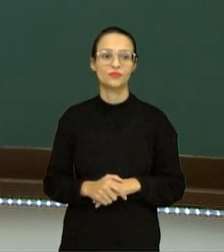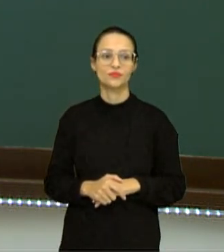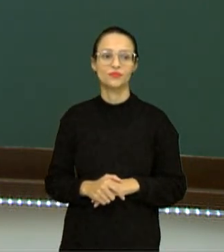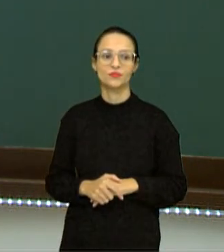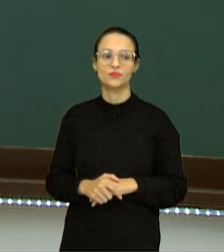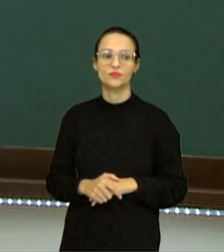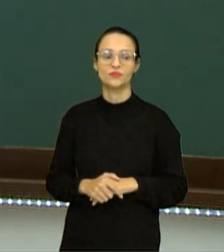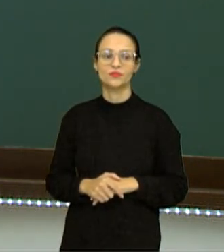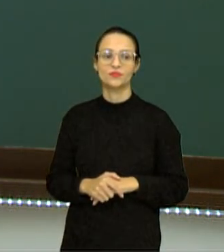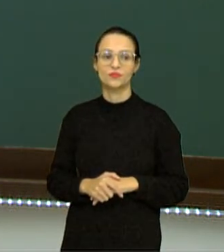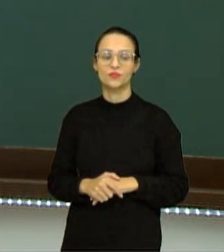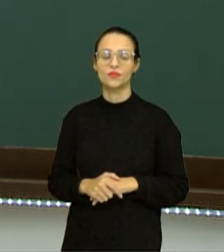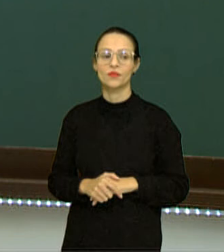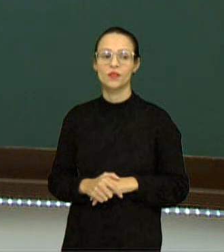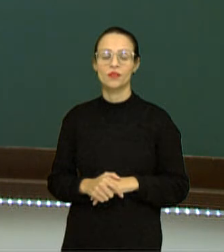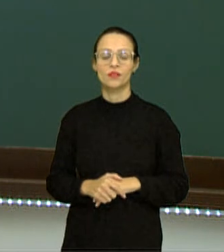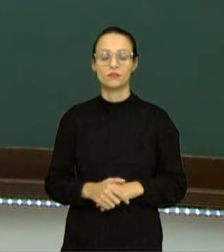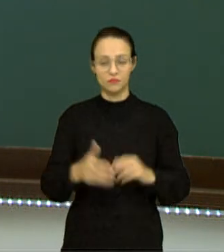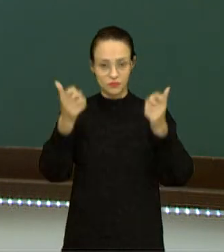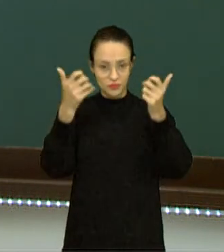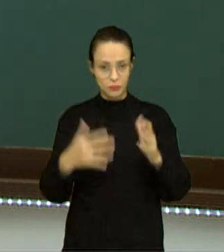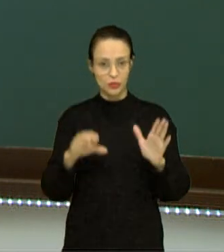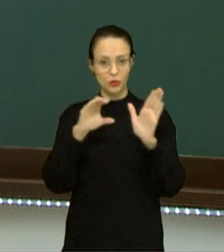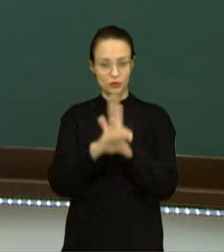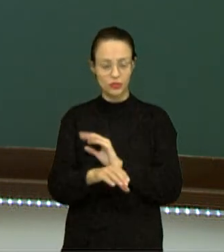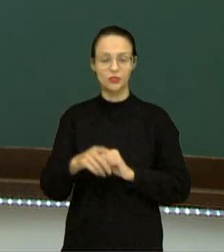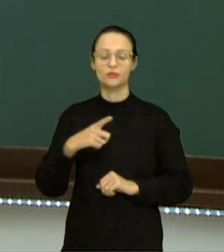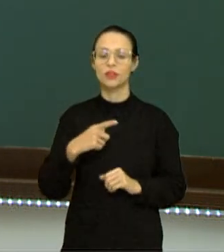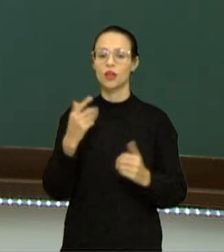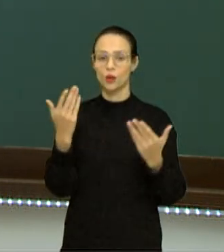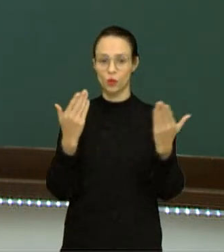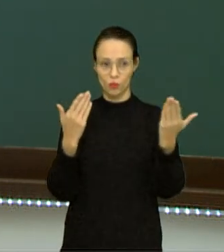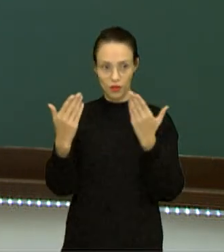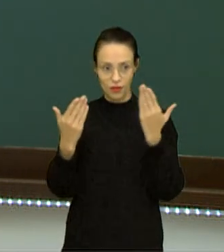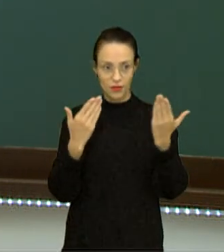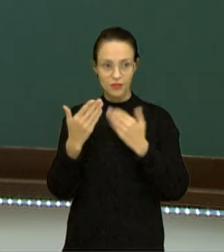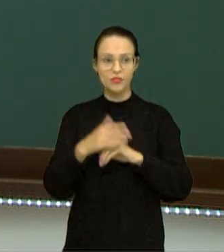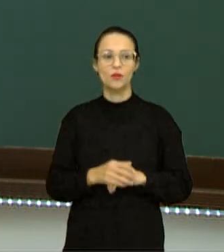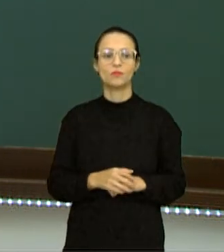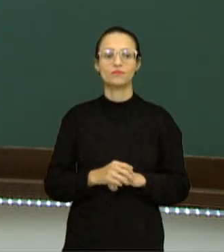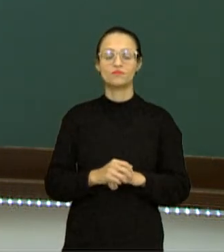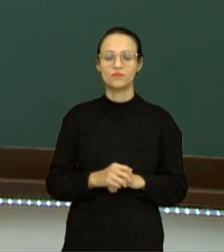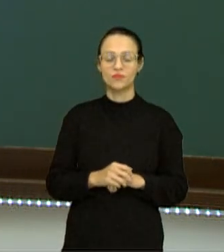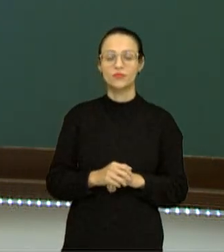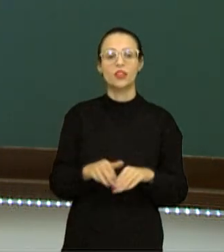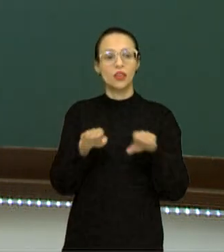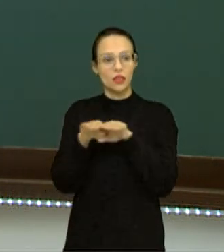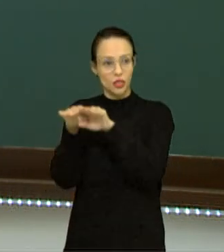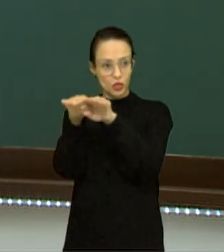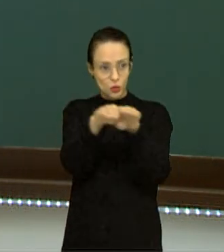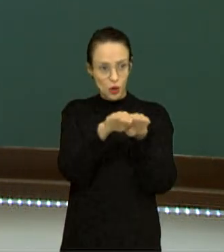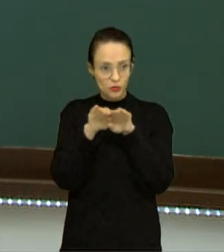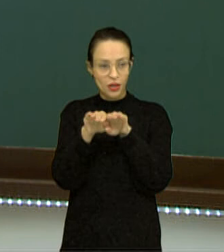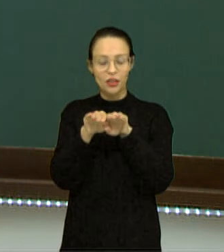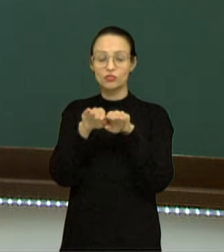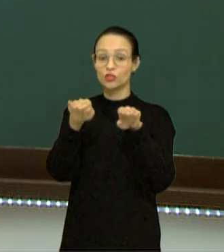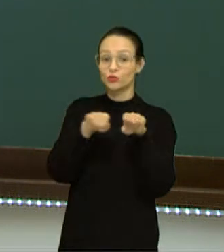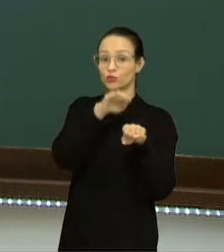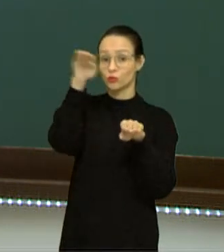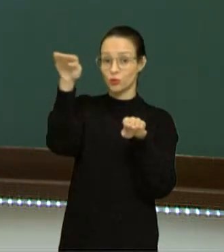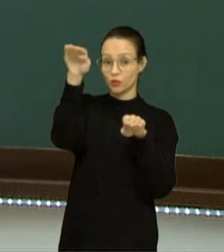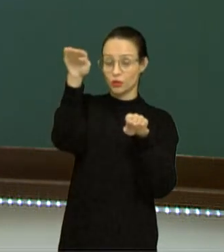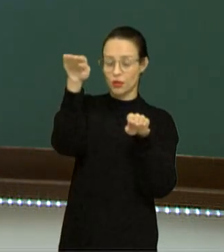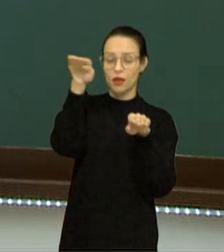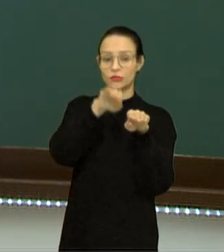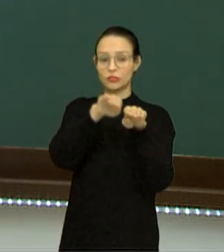Vamos à definição dela. Estabelece uma comparação, podendo ser de igualdade, de superioridade ou